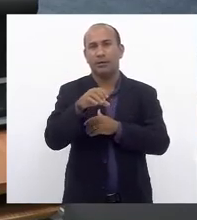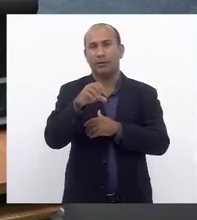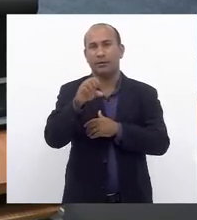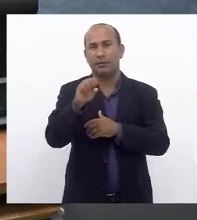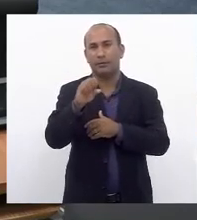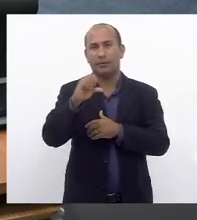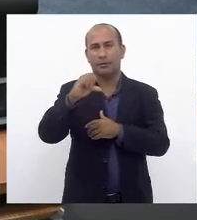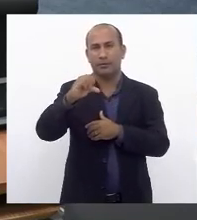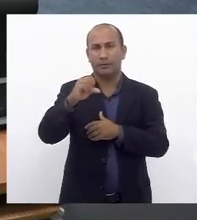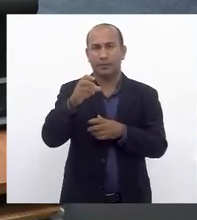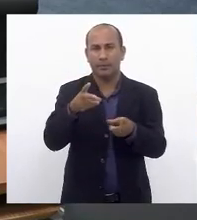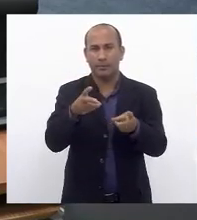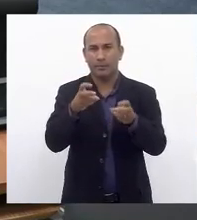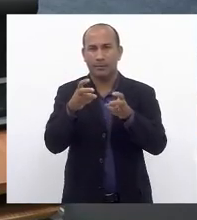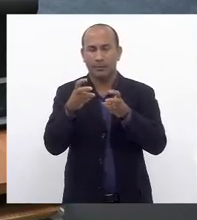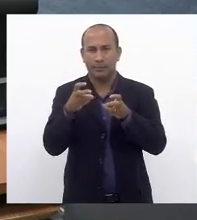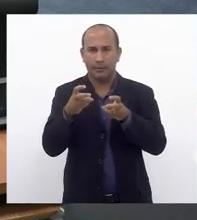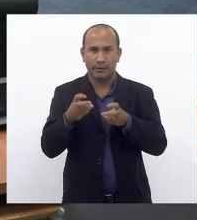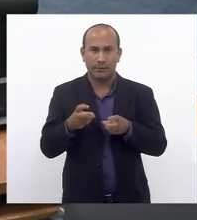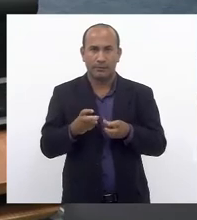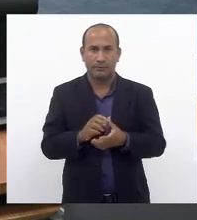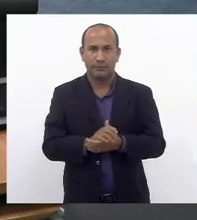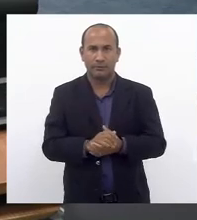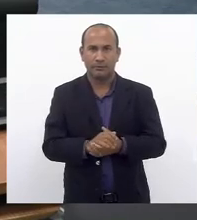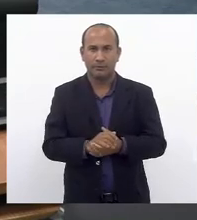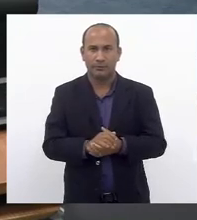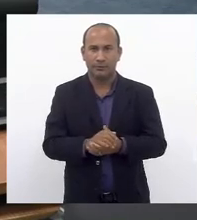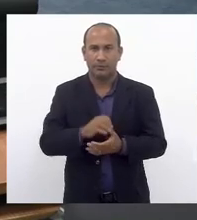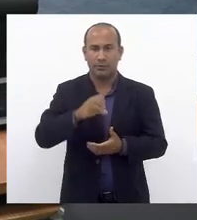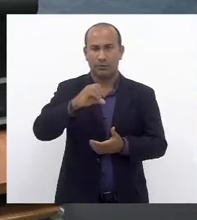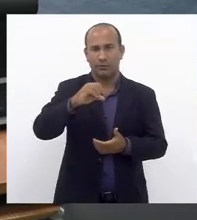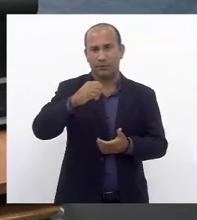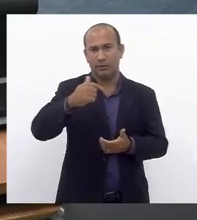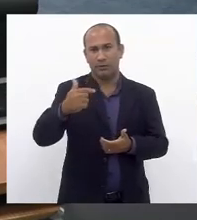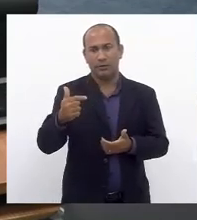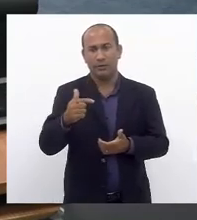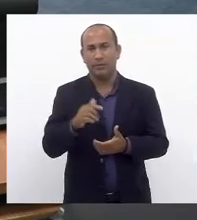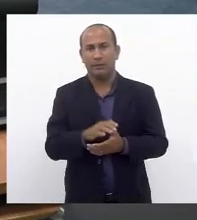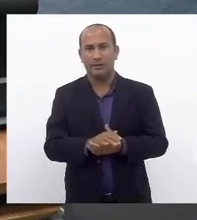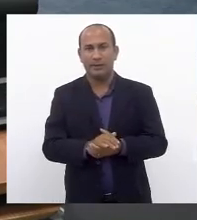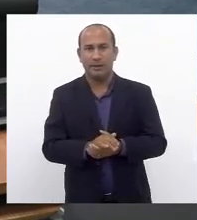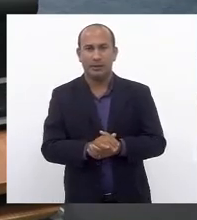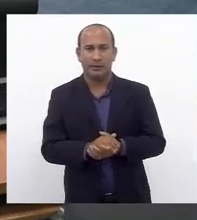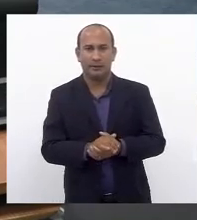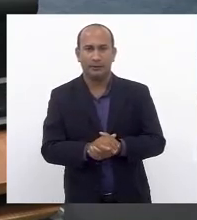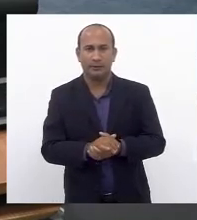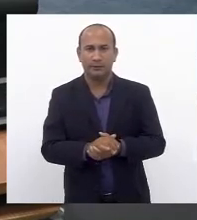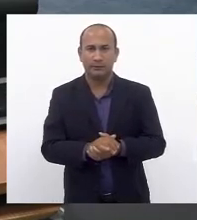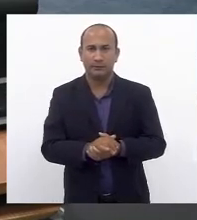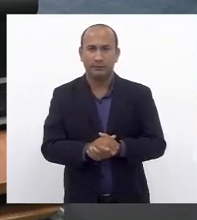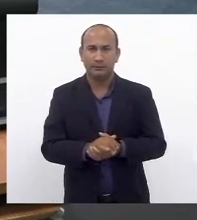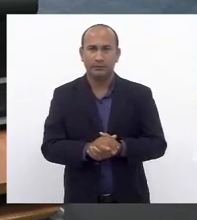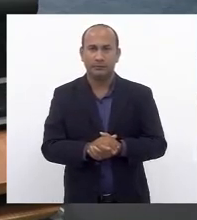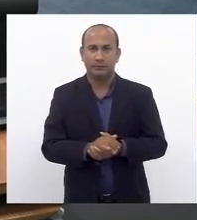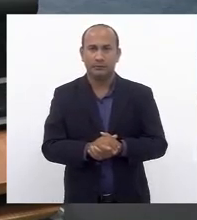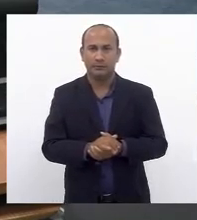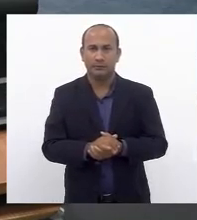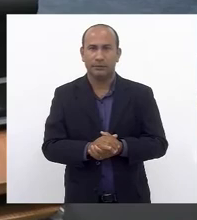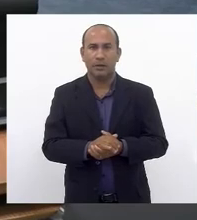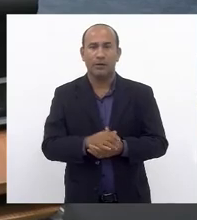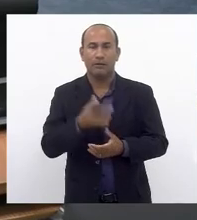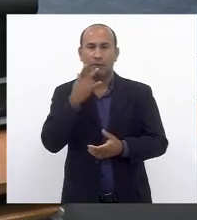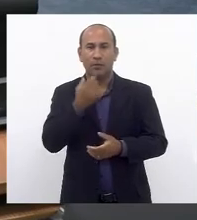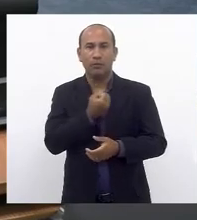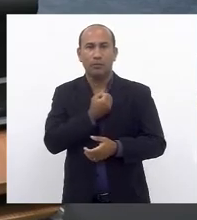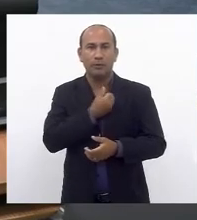89,6% observados lá em 1992. Entretanto, maior número de mulheres trabalhando